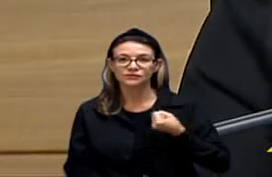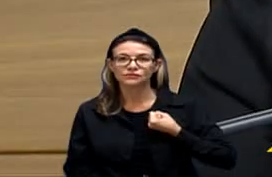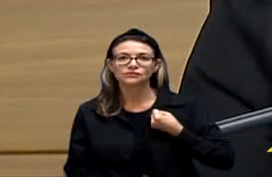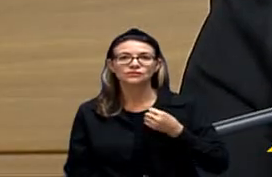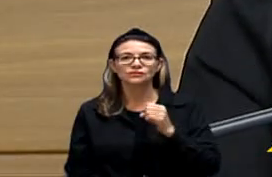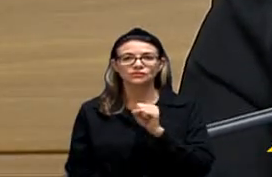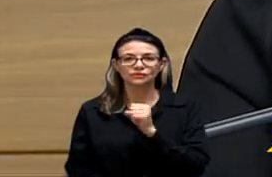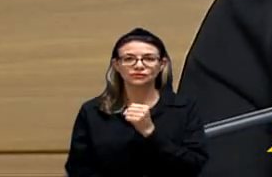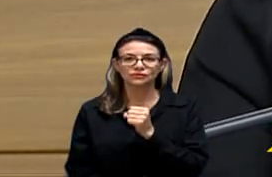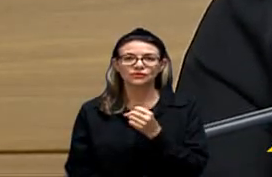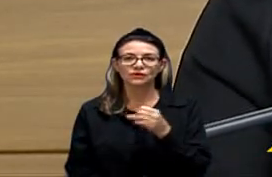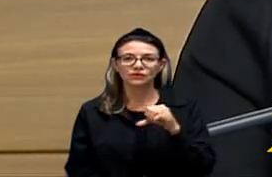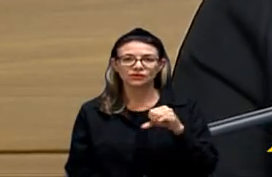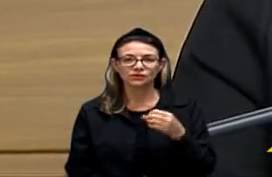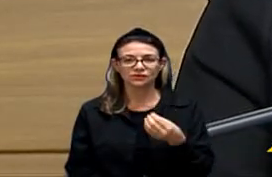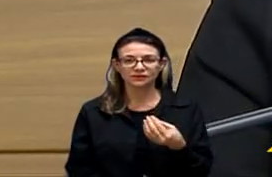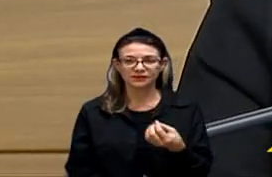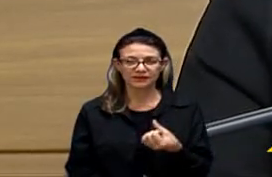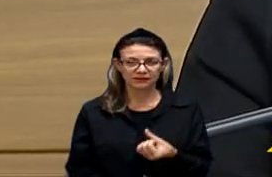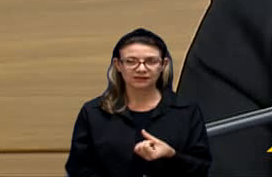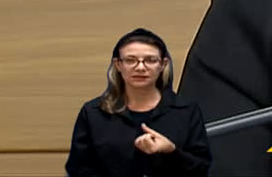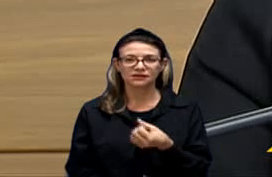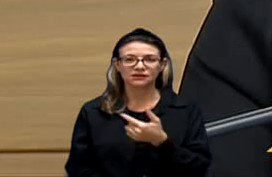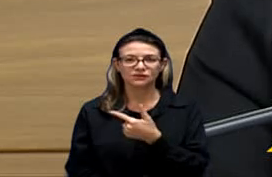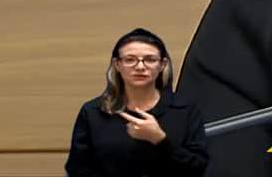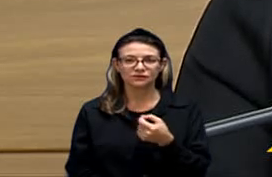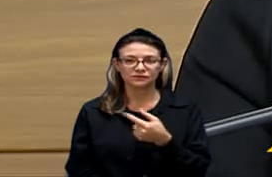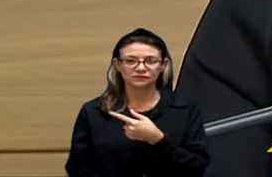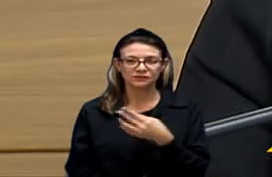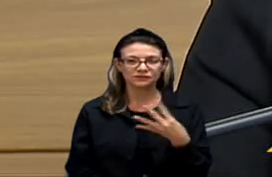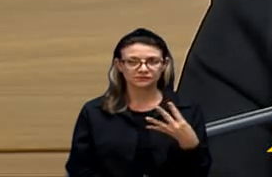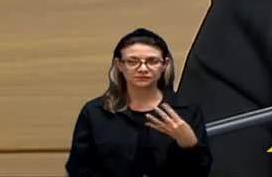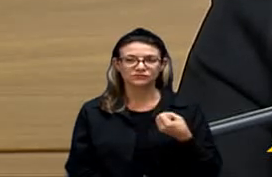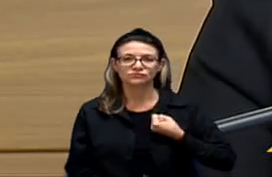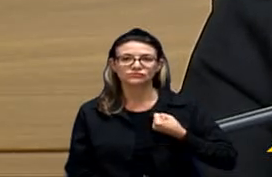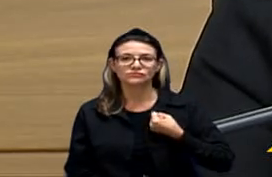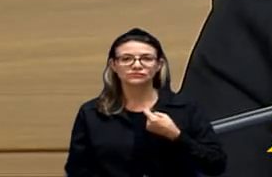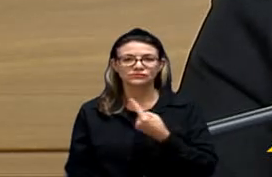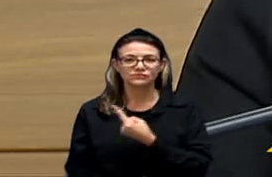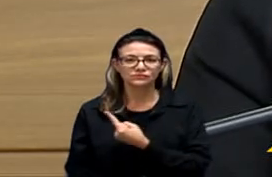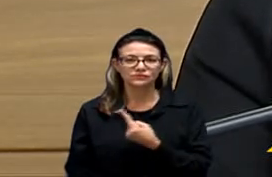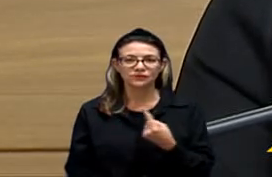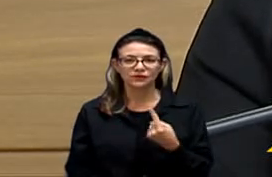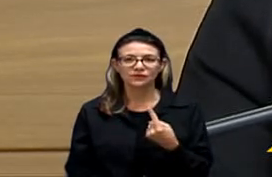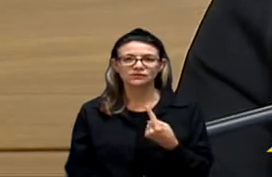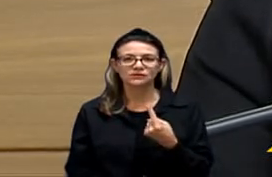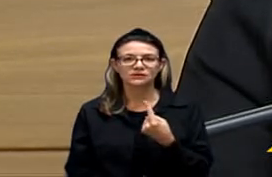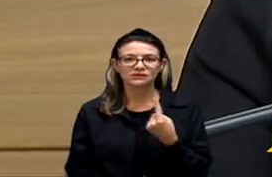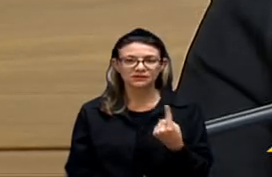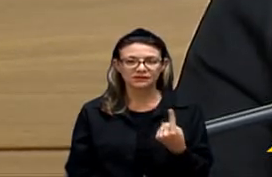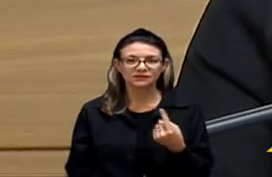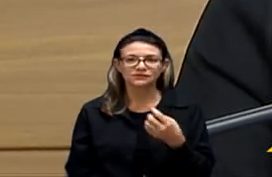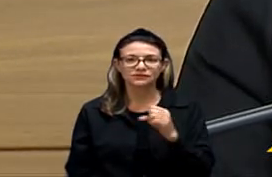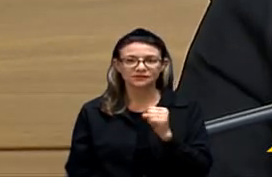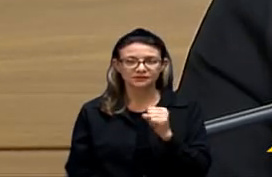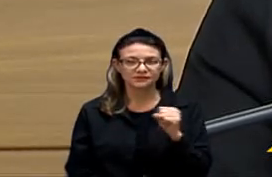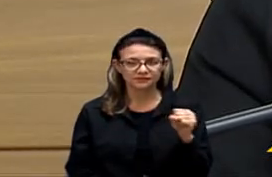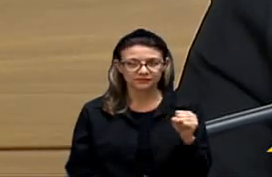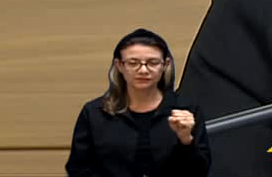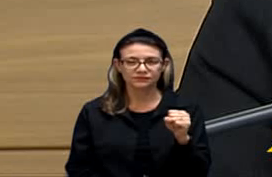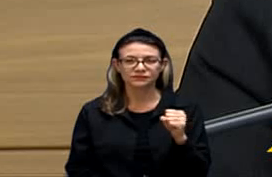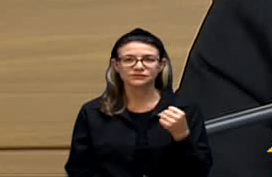896 2024 número processo 11 88 de 2024